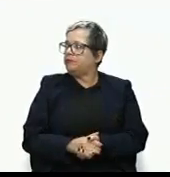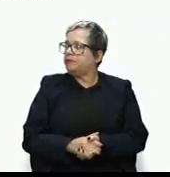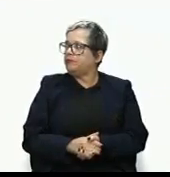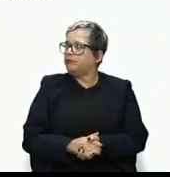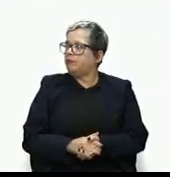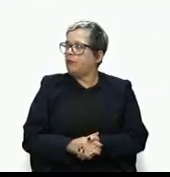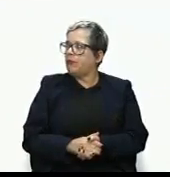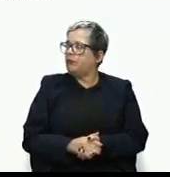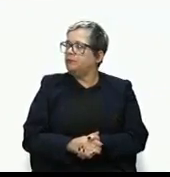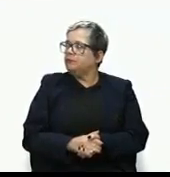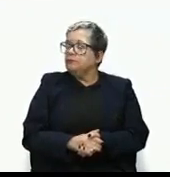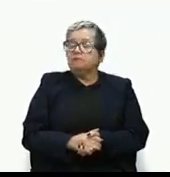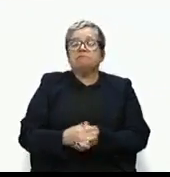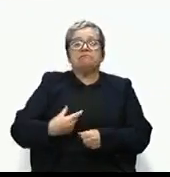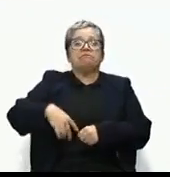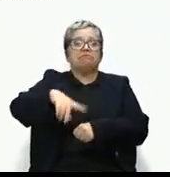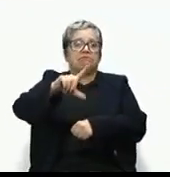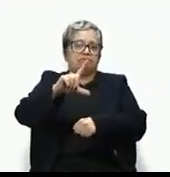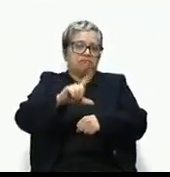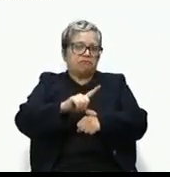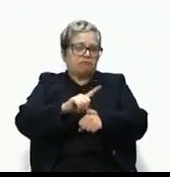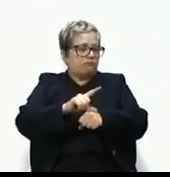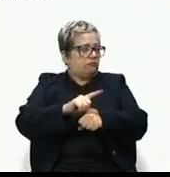foi na loja